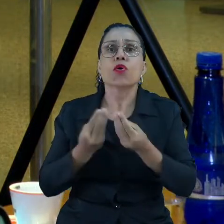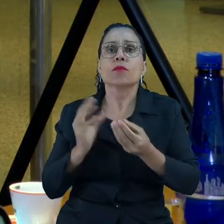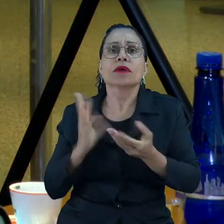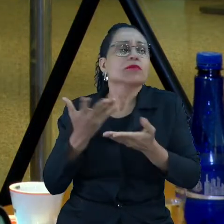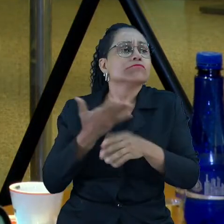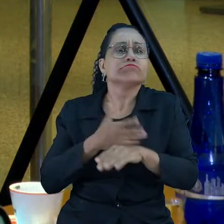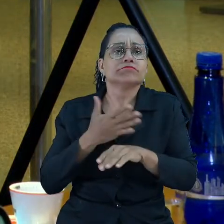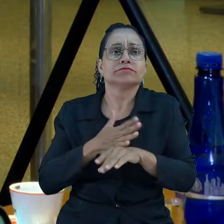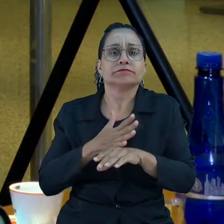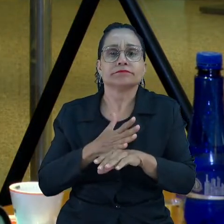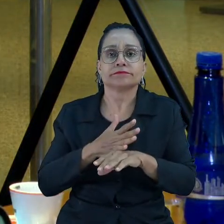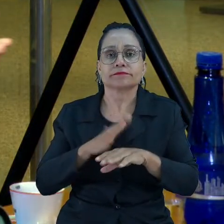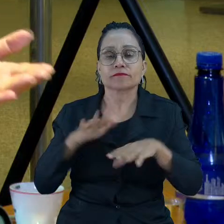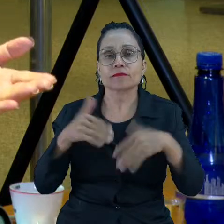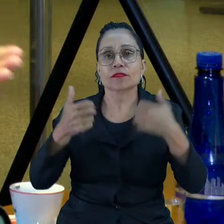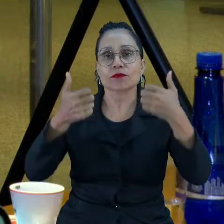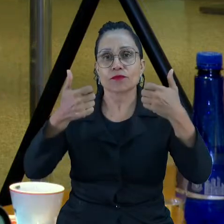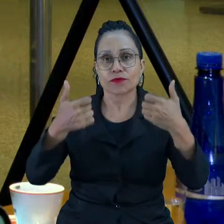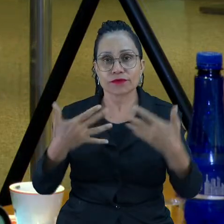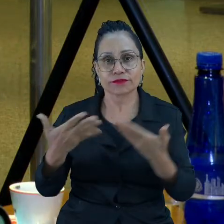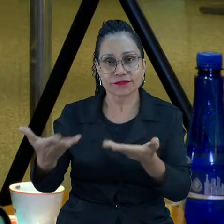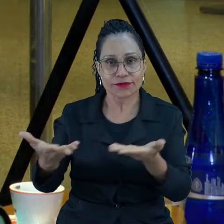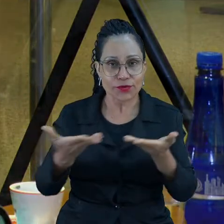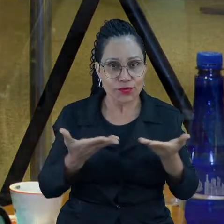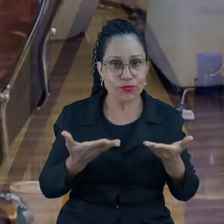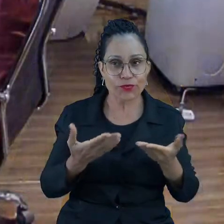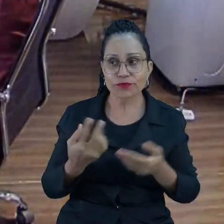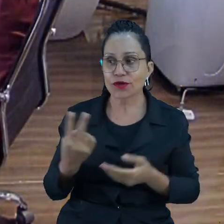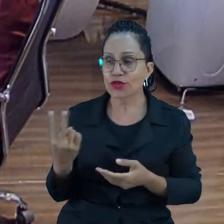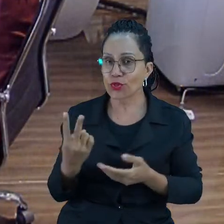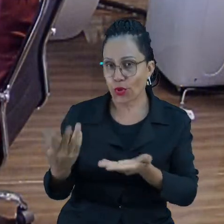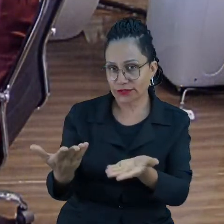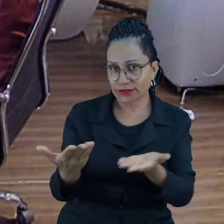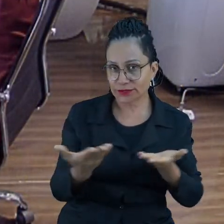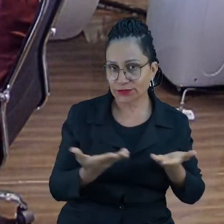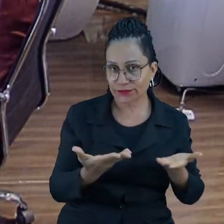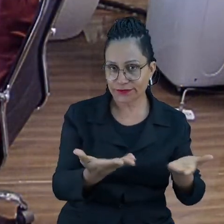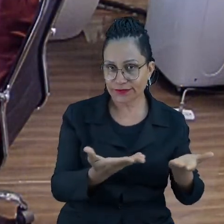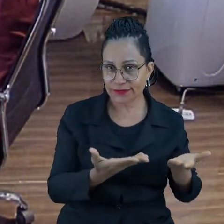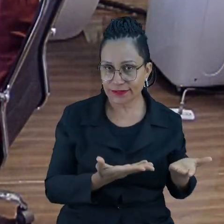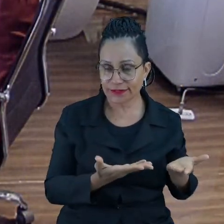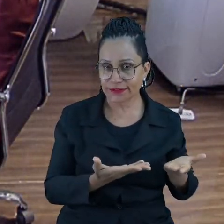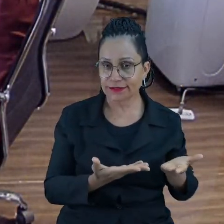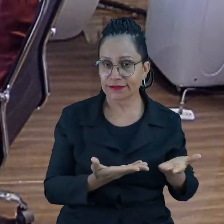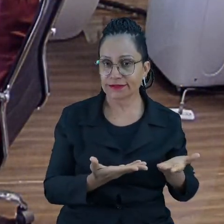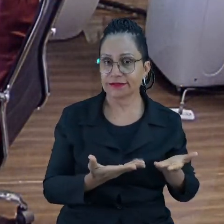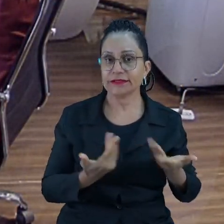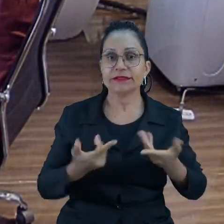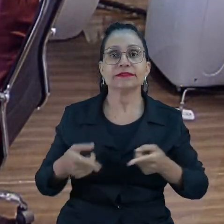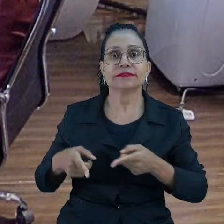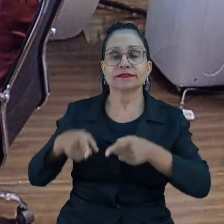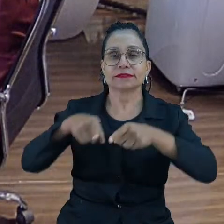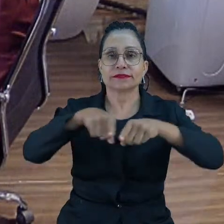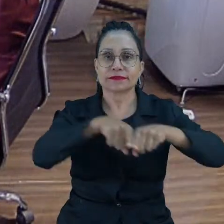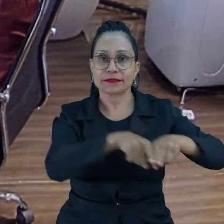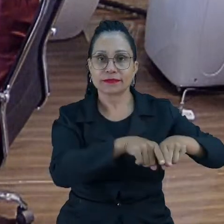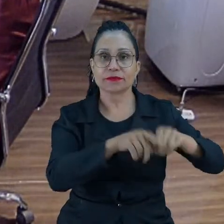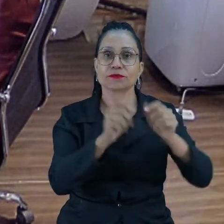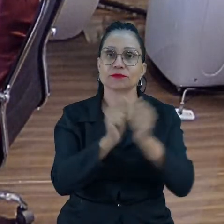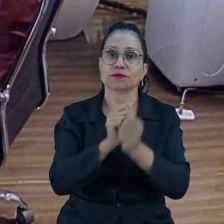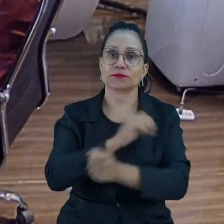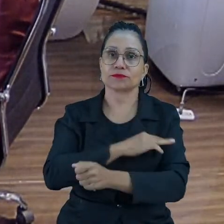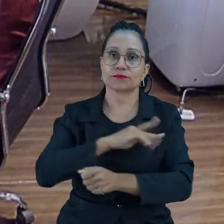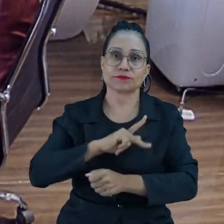prática? Para falar sobre isso, eu recebo aqui hoje dois convidados, né, nessa parceria com o Ministério Público,